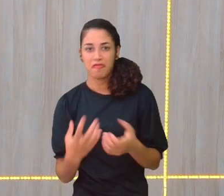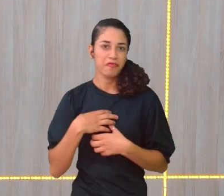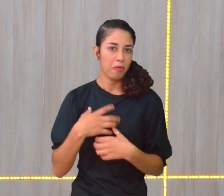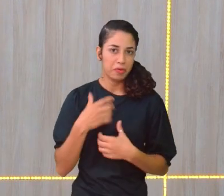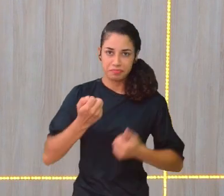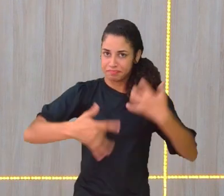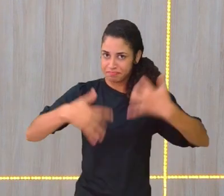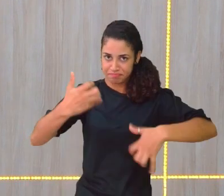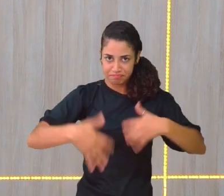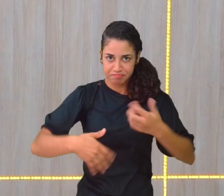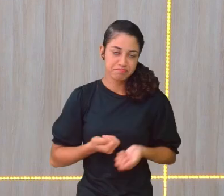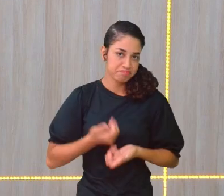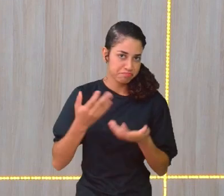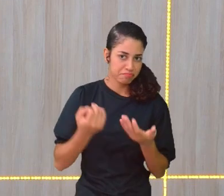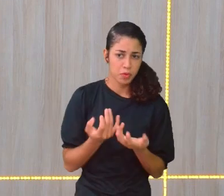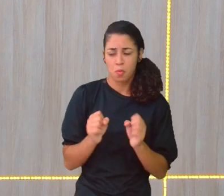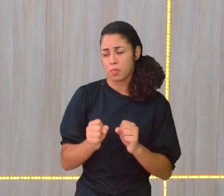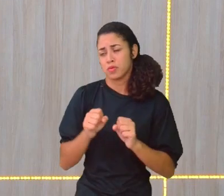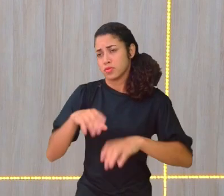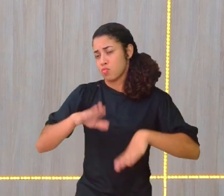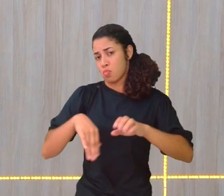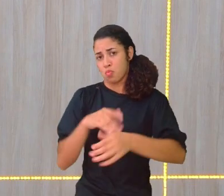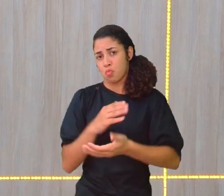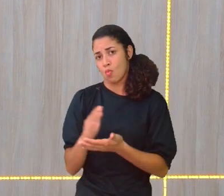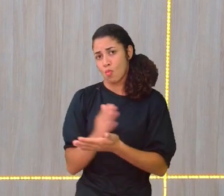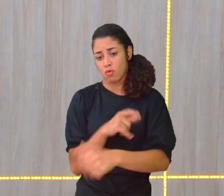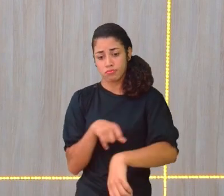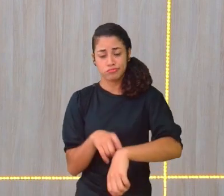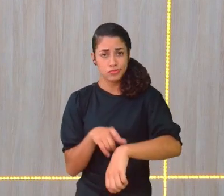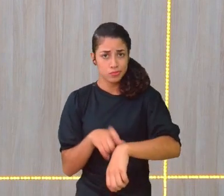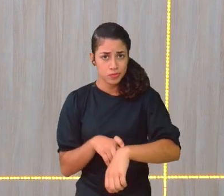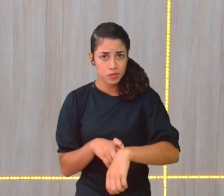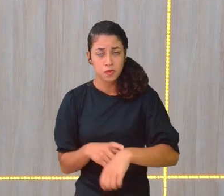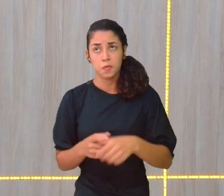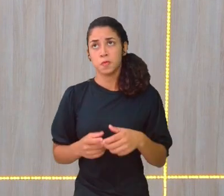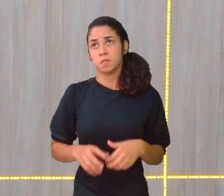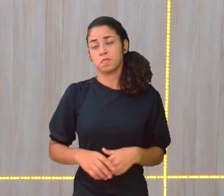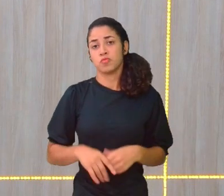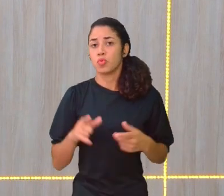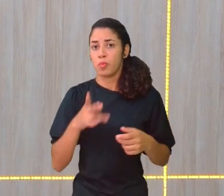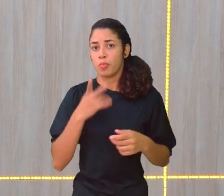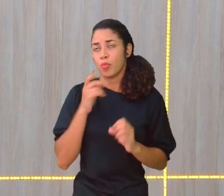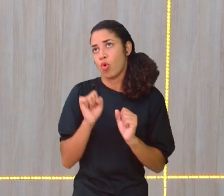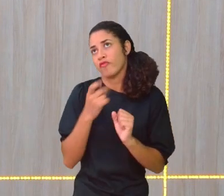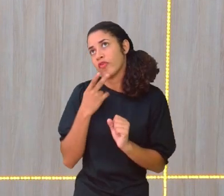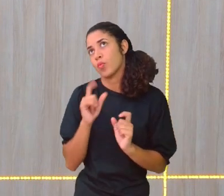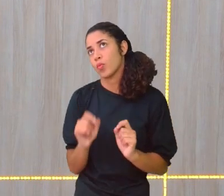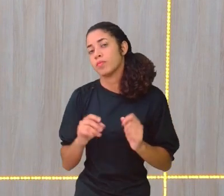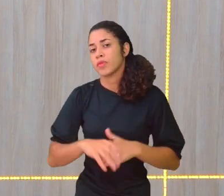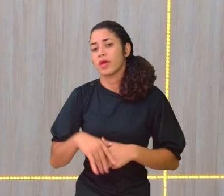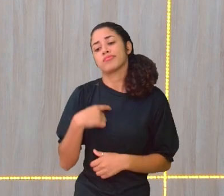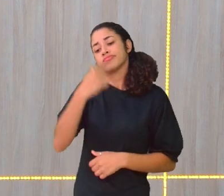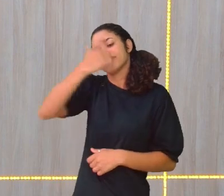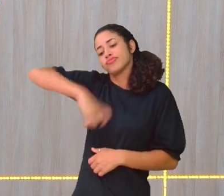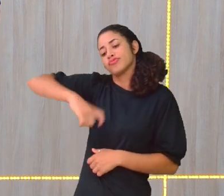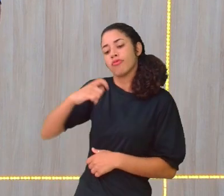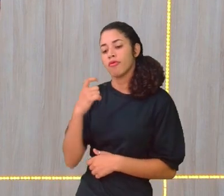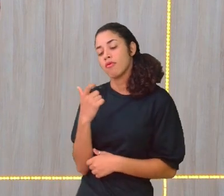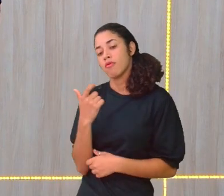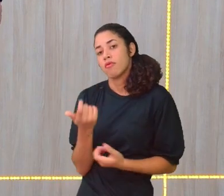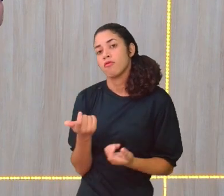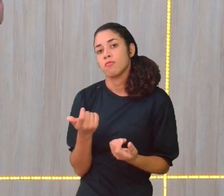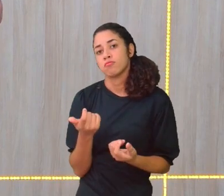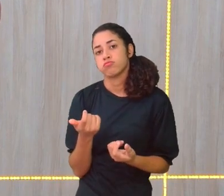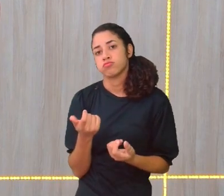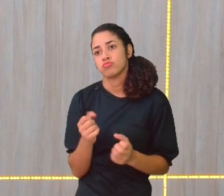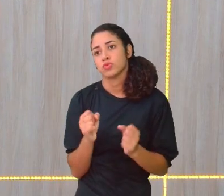Talvez em algum momento, não é? Você não, ou você pode falar assim, você é uma pessoa que não